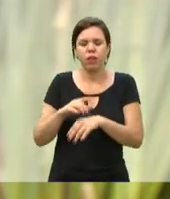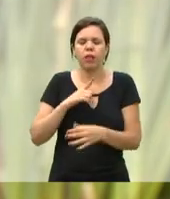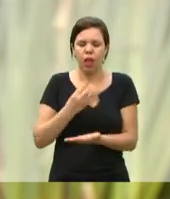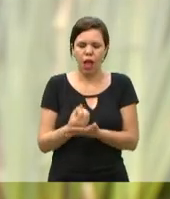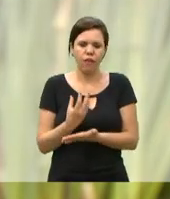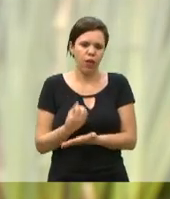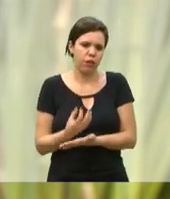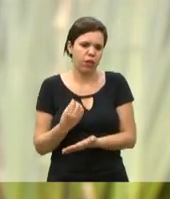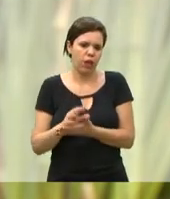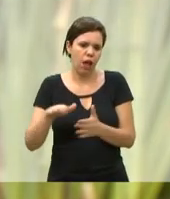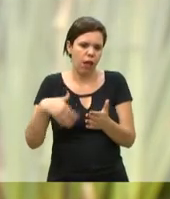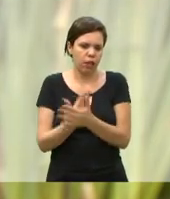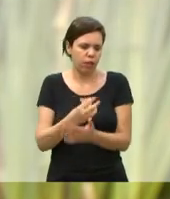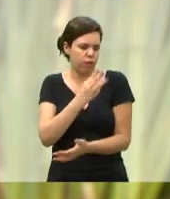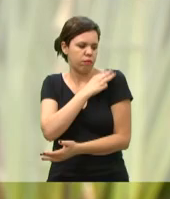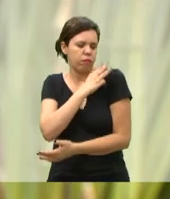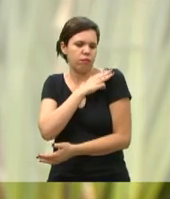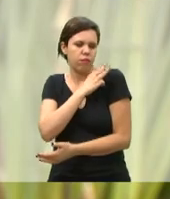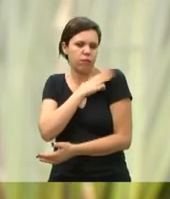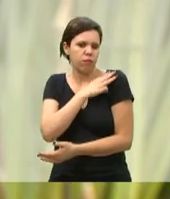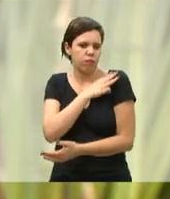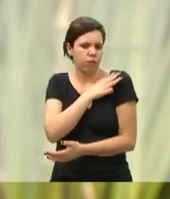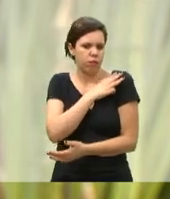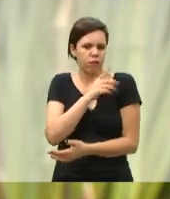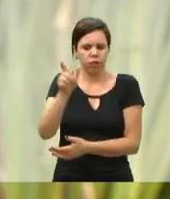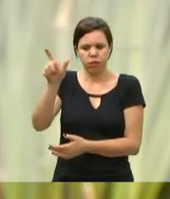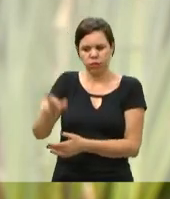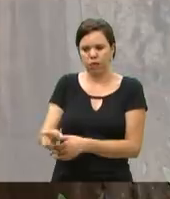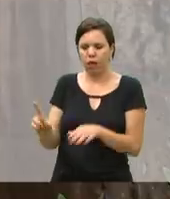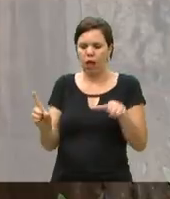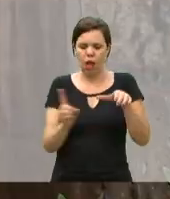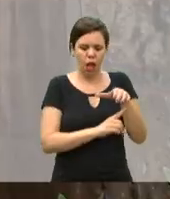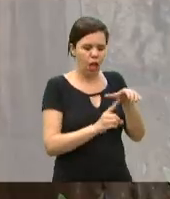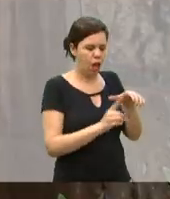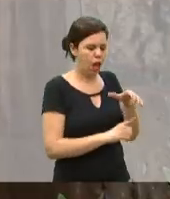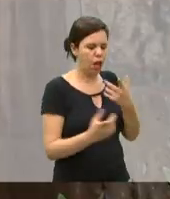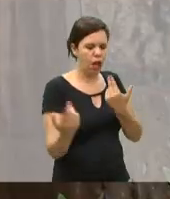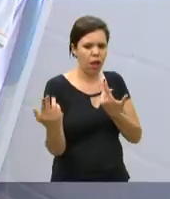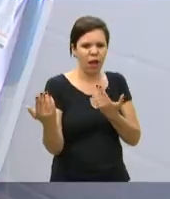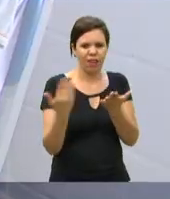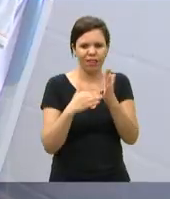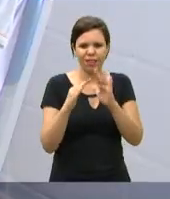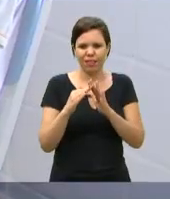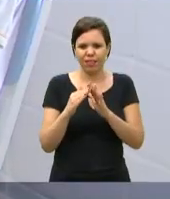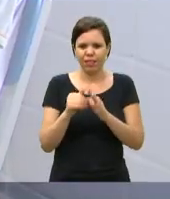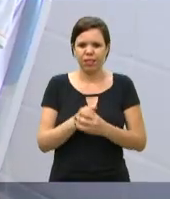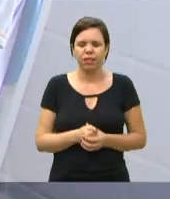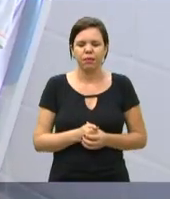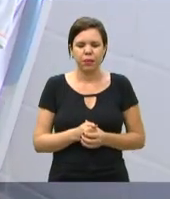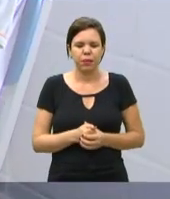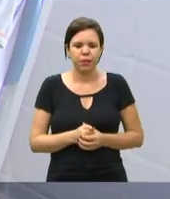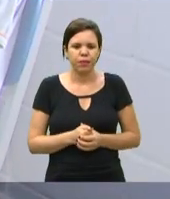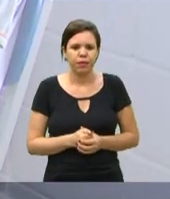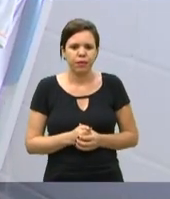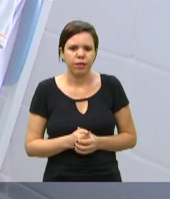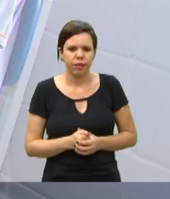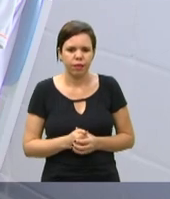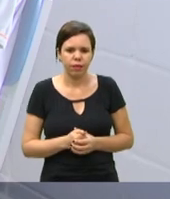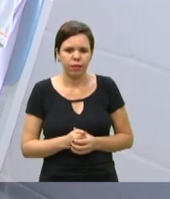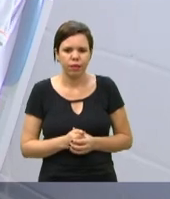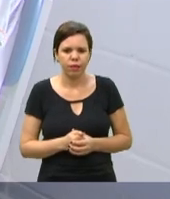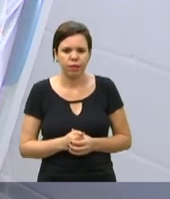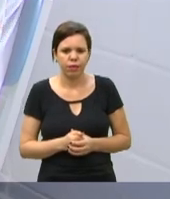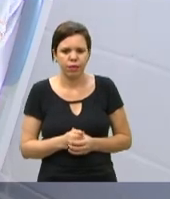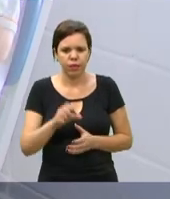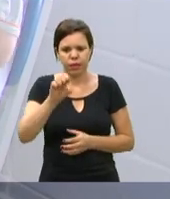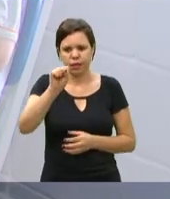alfabetização até o ensino médio. Então, o ser é uma clínica escola. É uma escola, está dentro, né? É uma escola. Está dentro do ser,